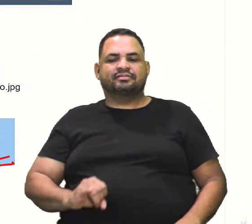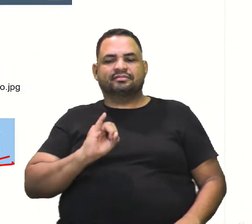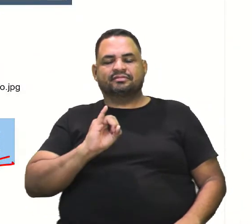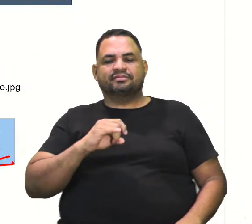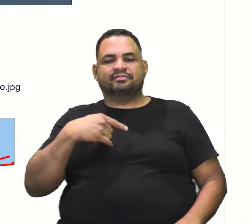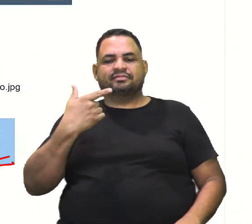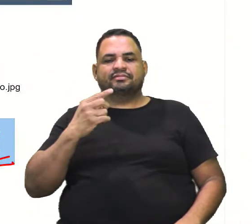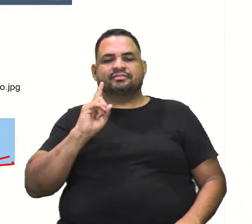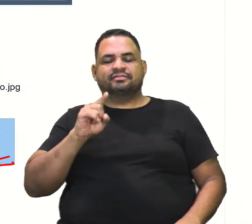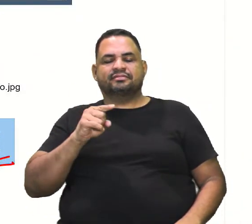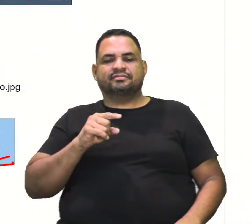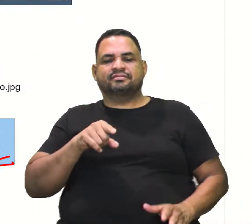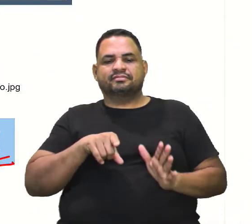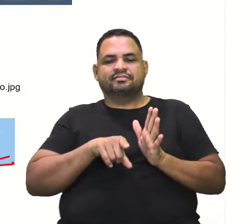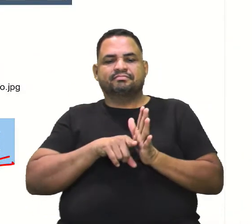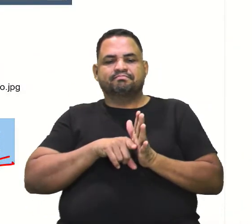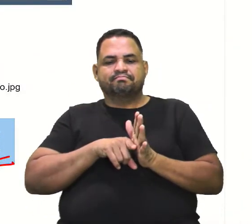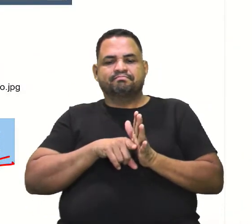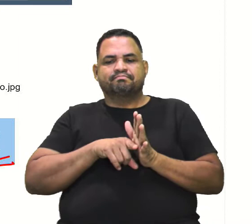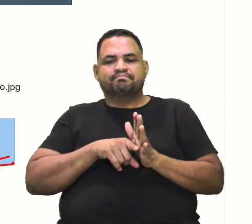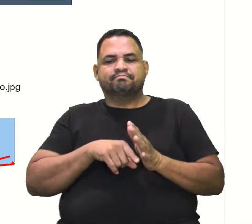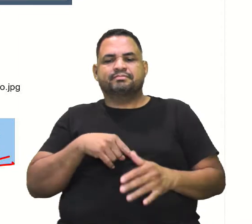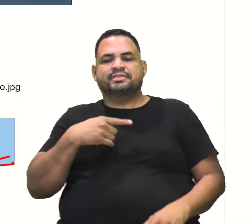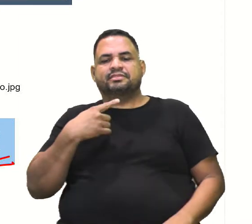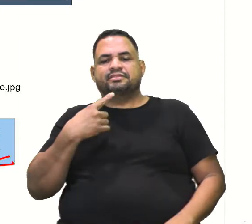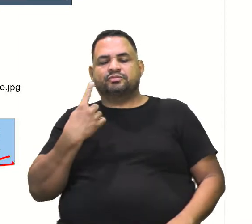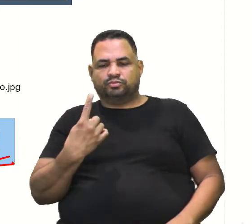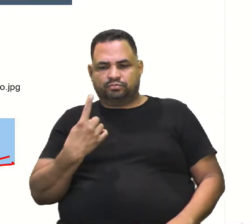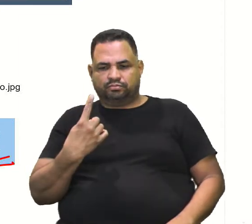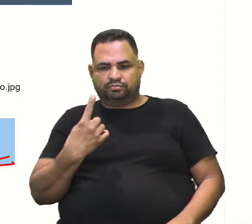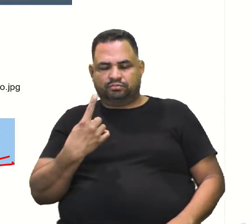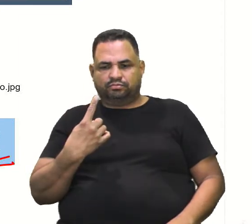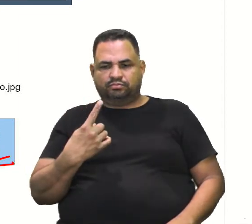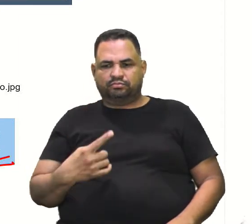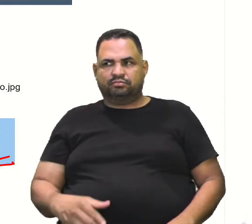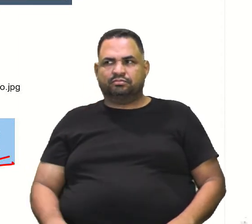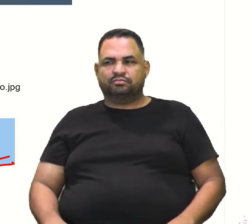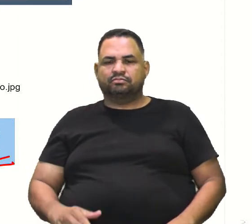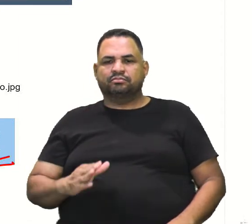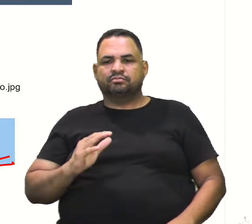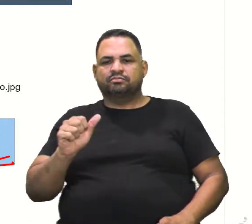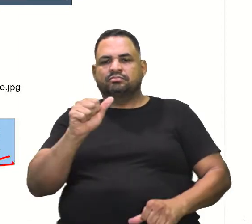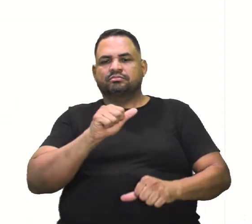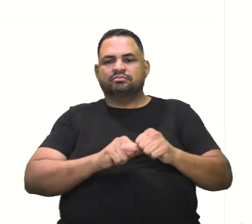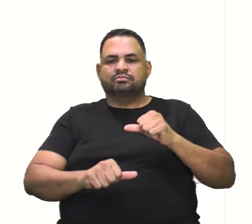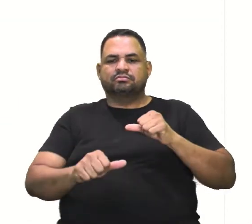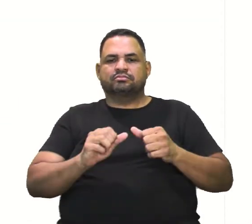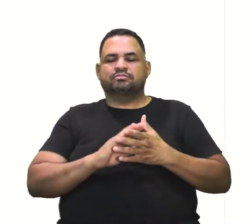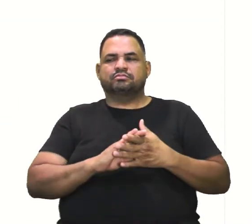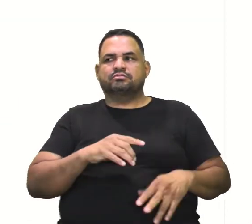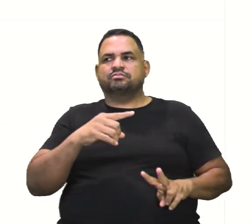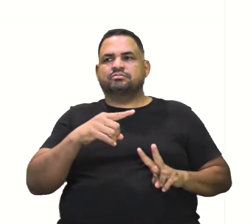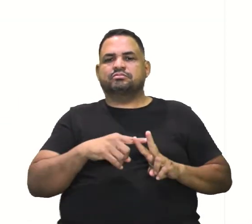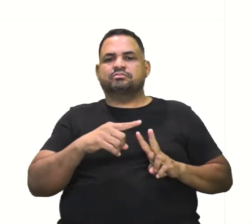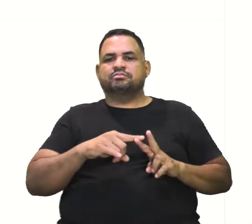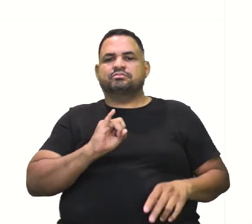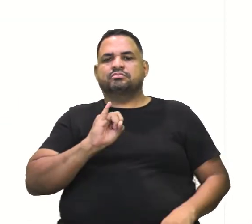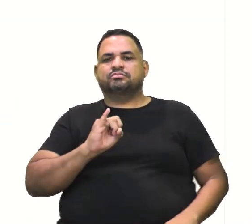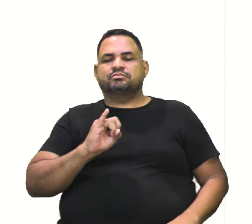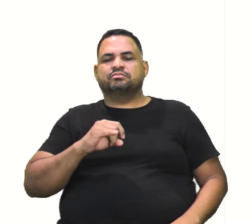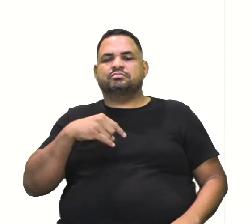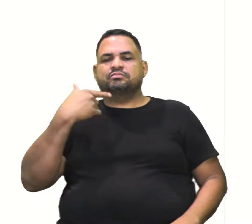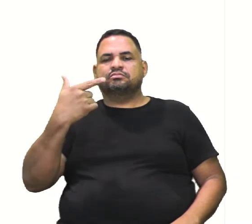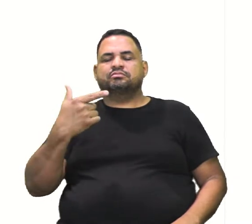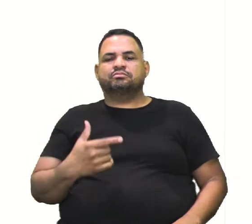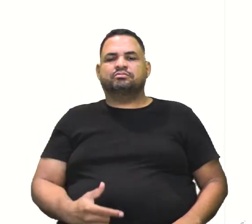ao quadrado equivale a menos 1. Isso. Então, dá para trocar ali, teríamos raiz quadrada de I ao